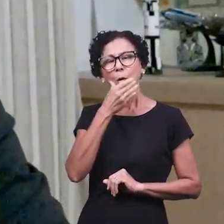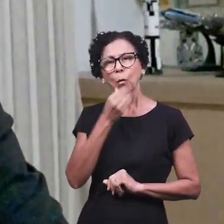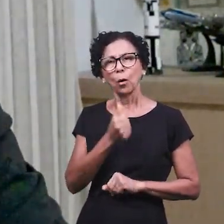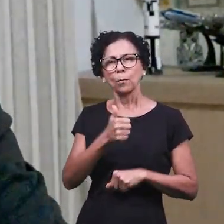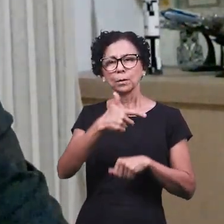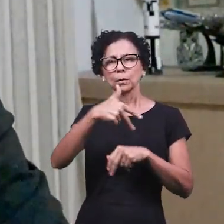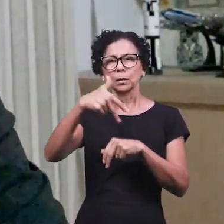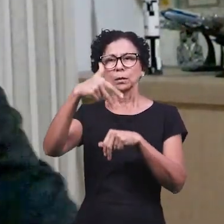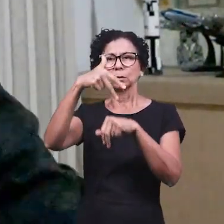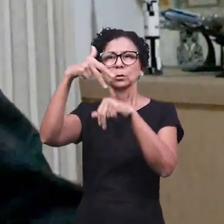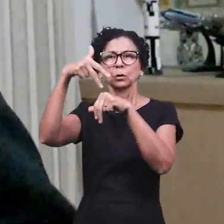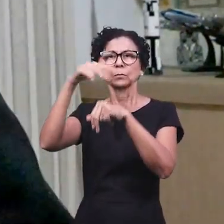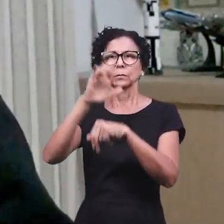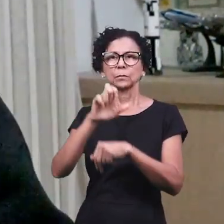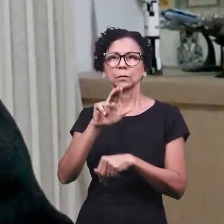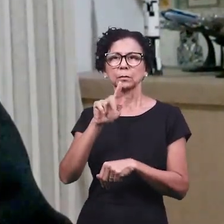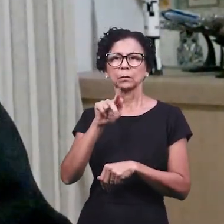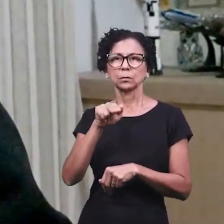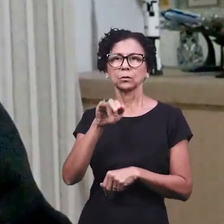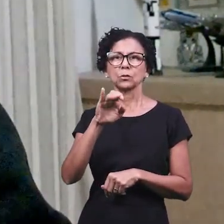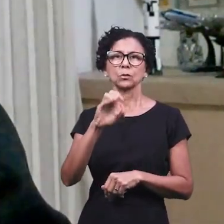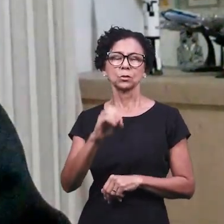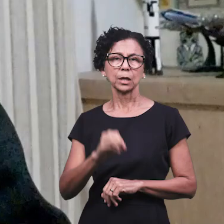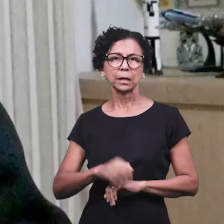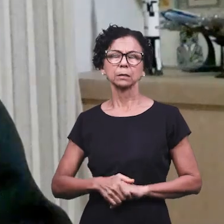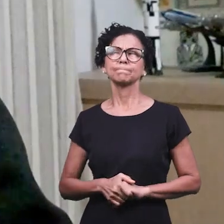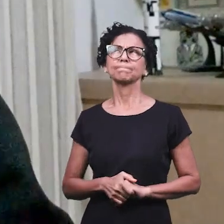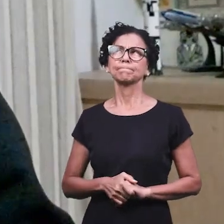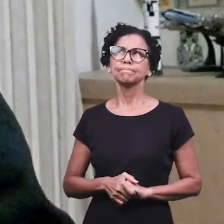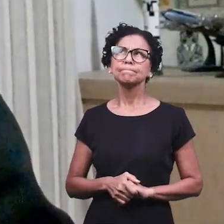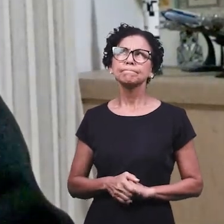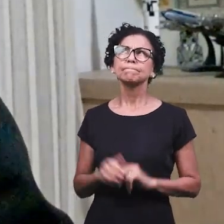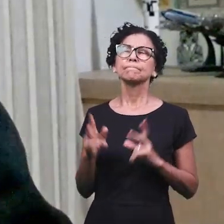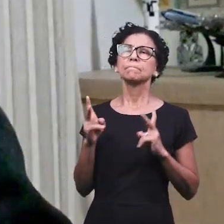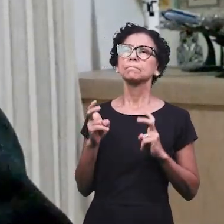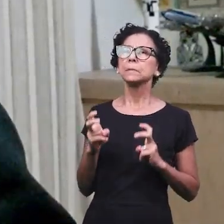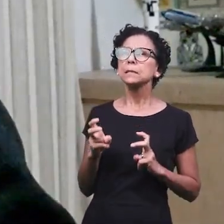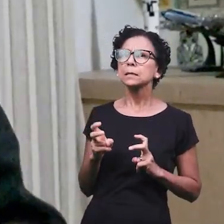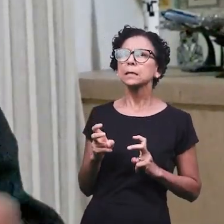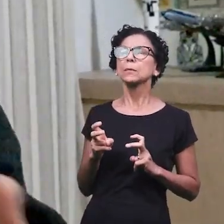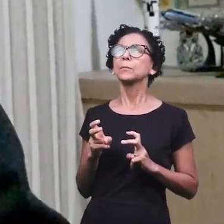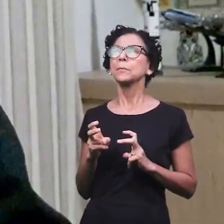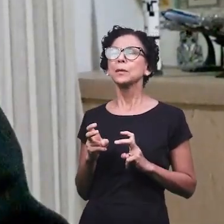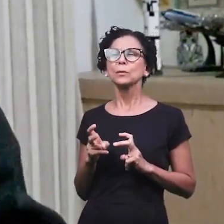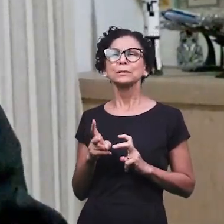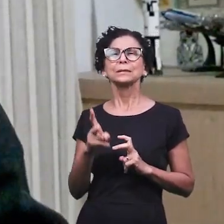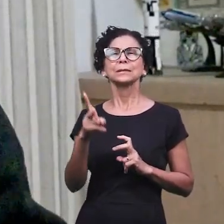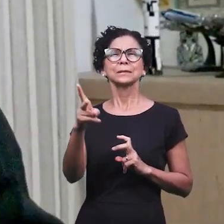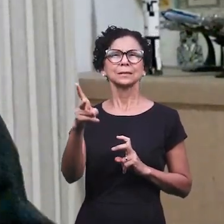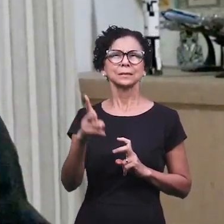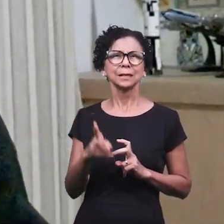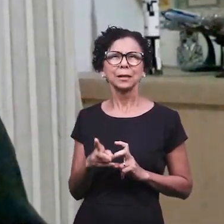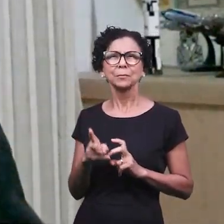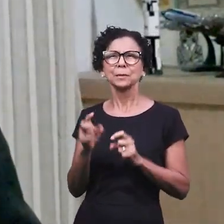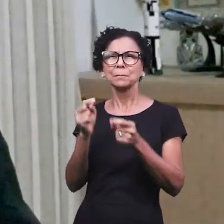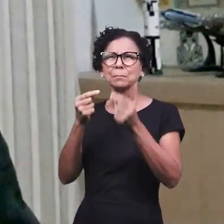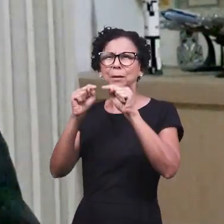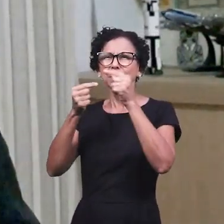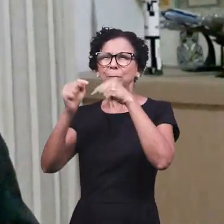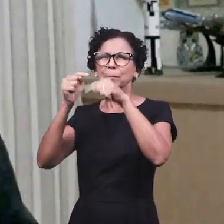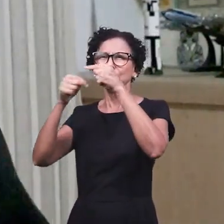Eugene Parker. Ele previu, teoricamente, que havia ali um fluxo contínuo